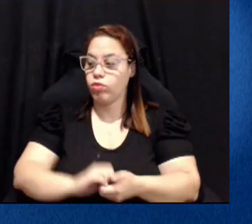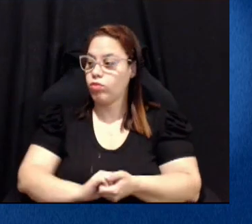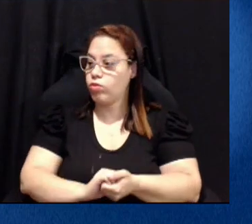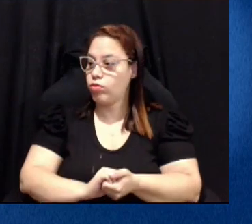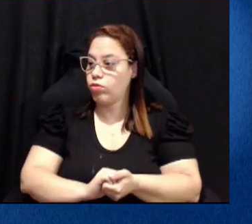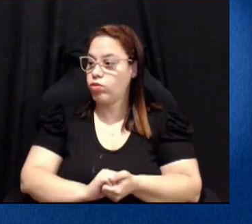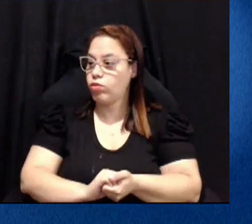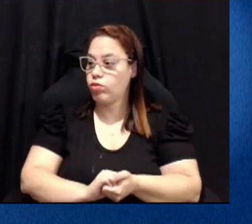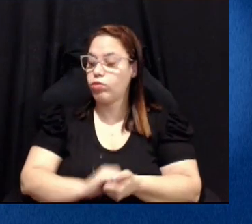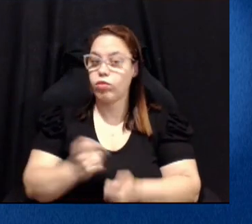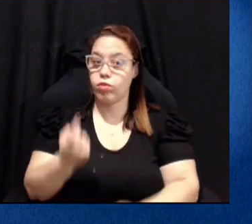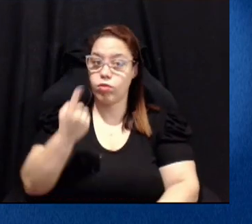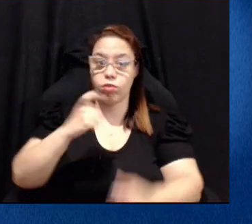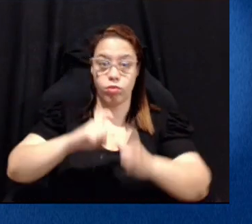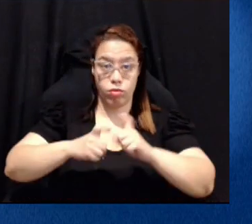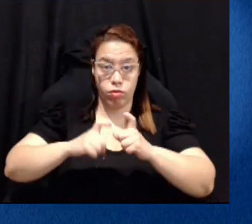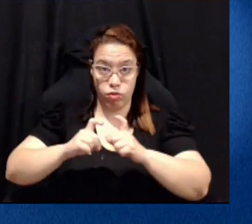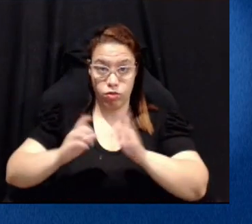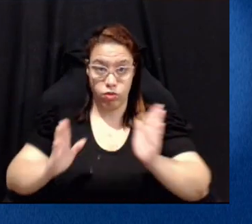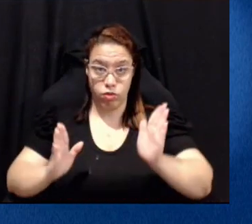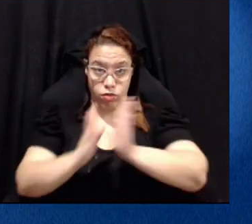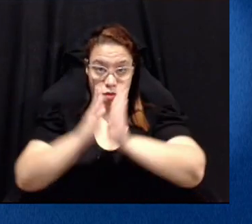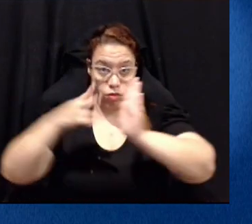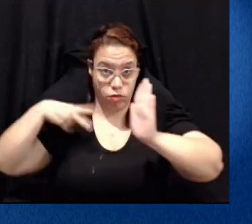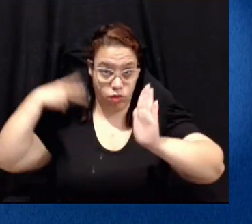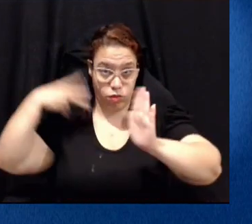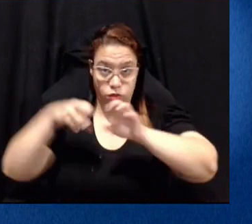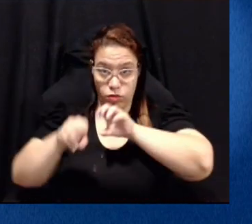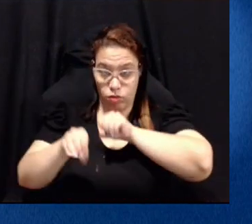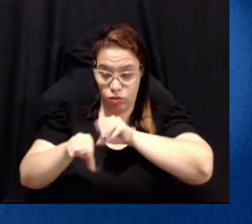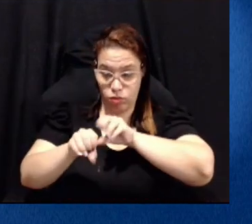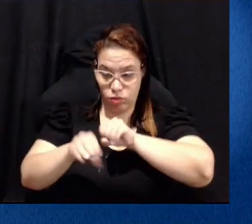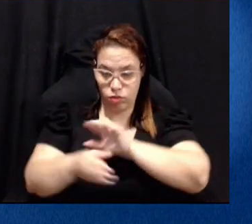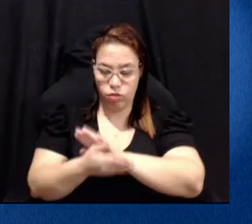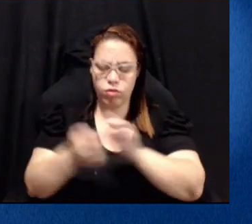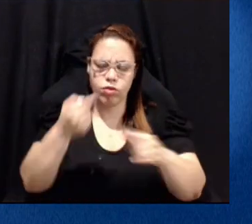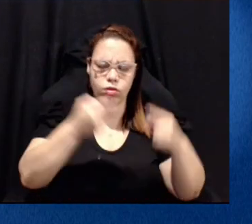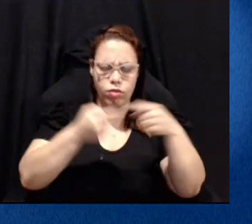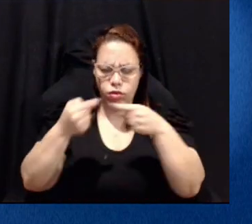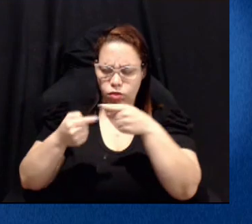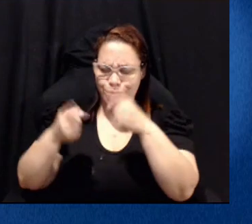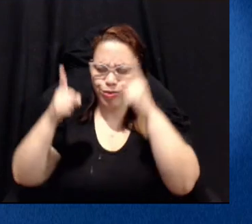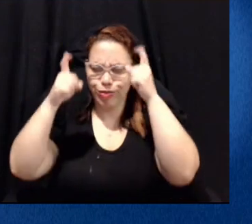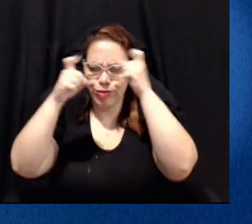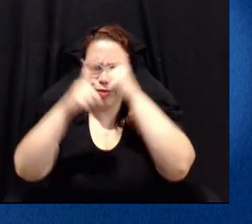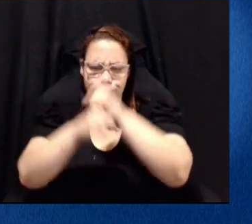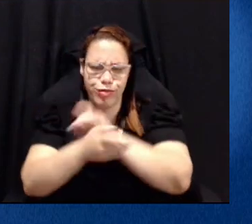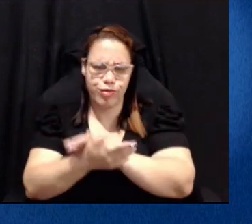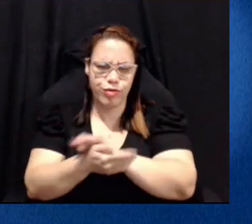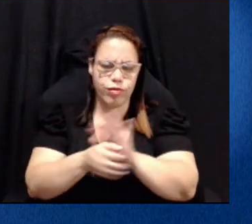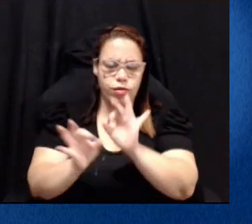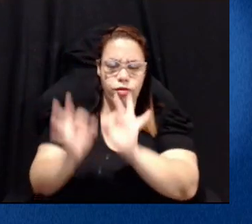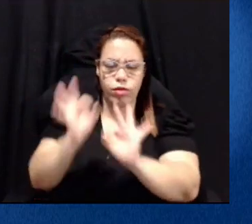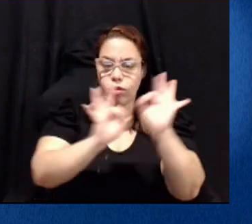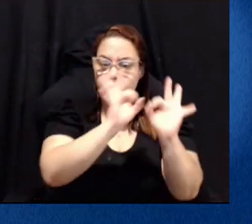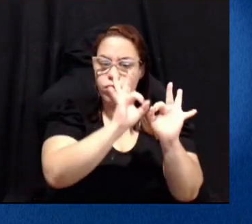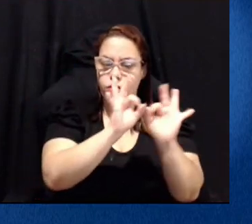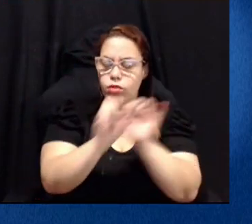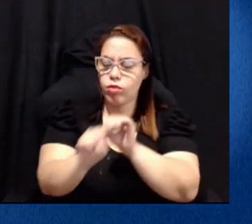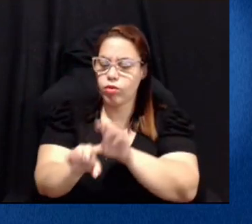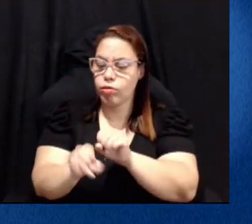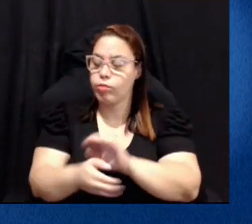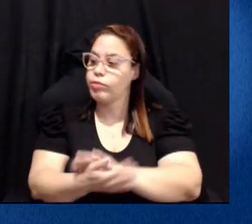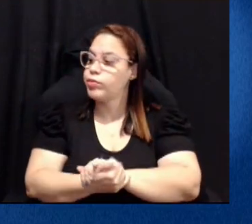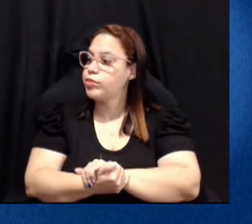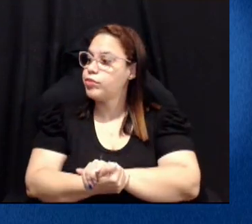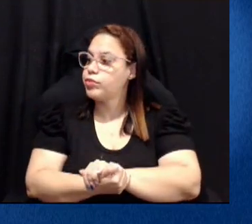Primeira reunião da Frente Parlamentar de Educação debate os desafios do Plano Nacional de Educação.